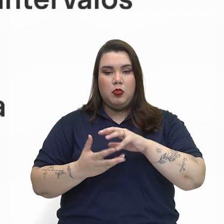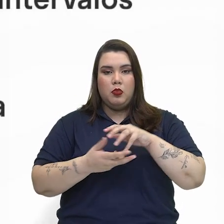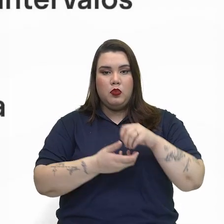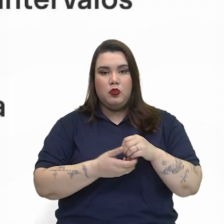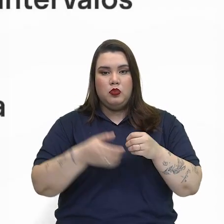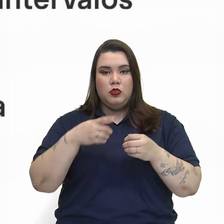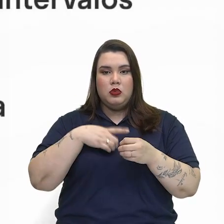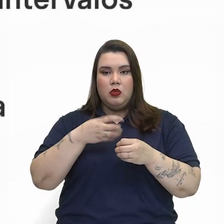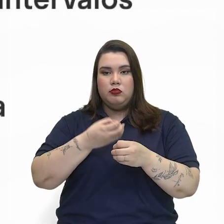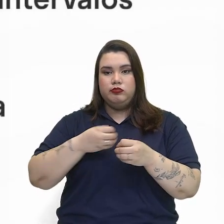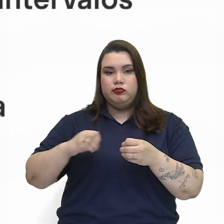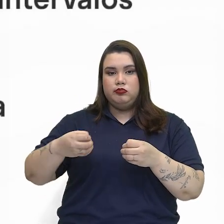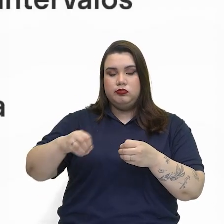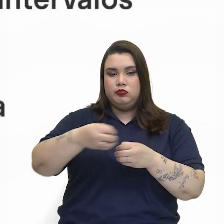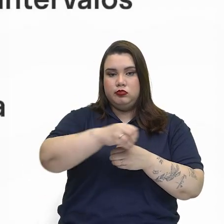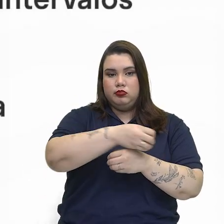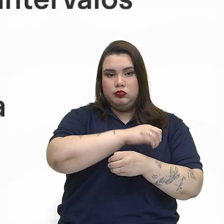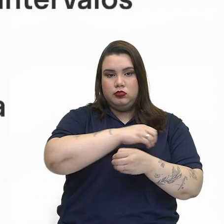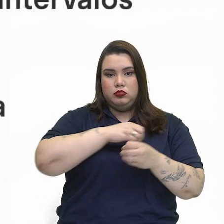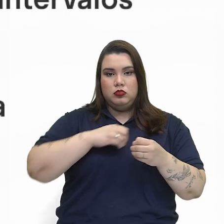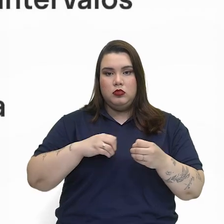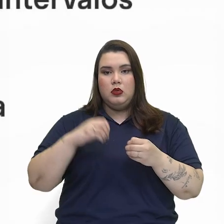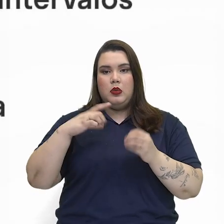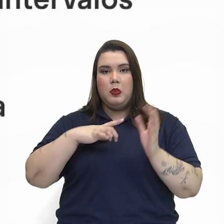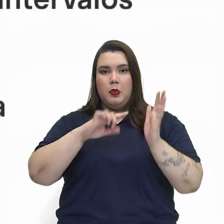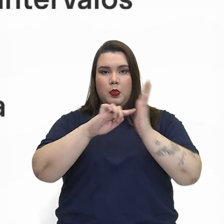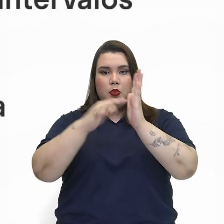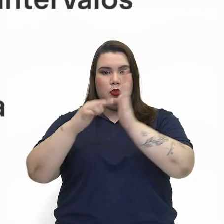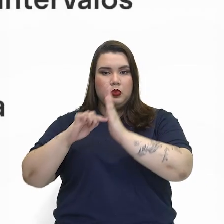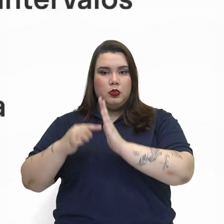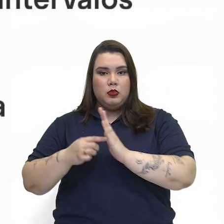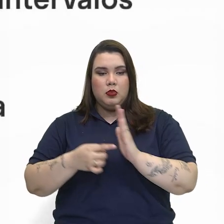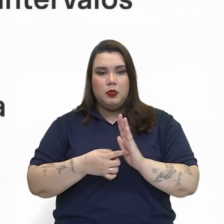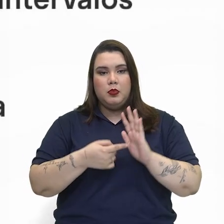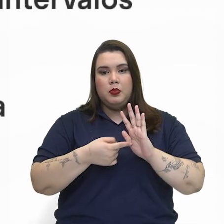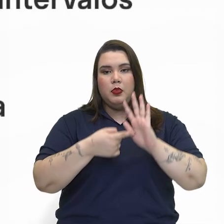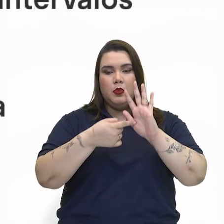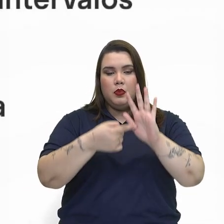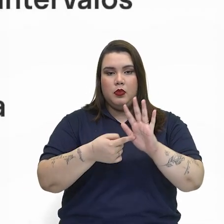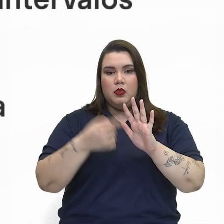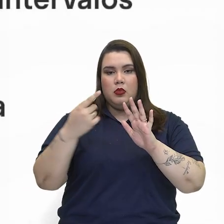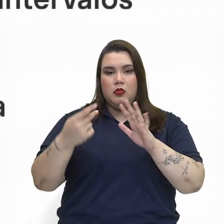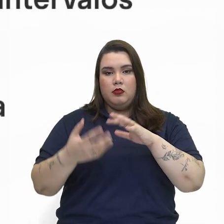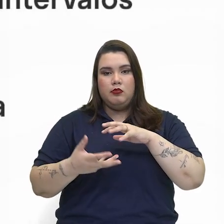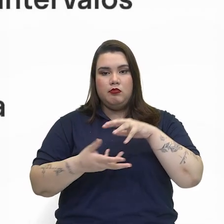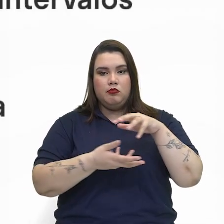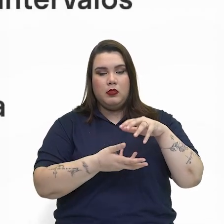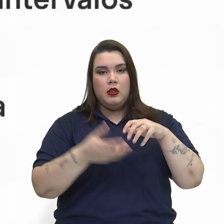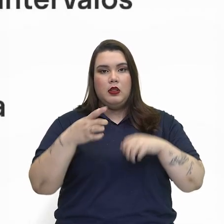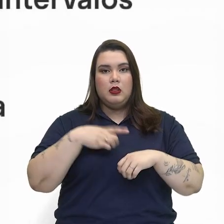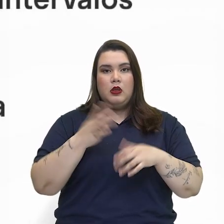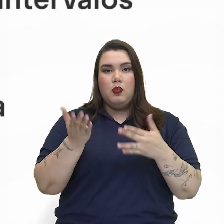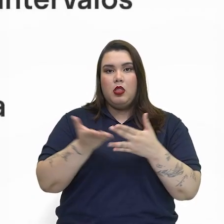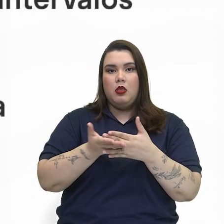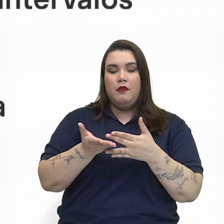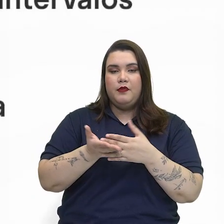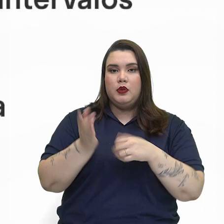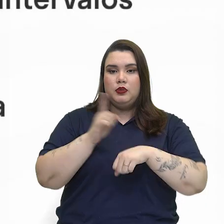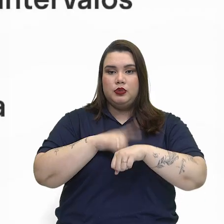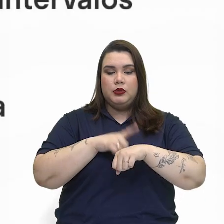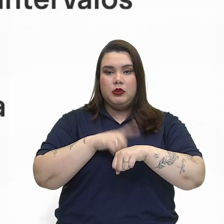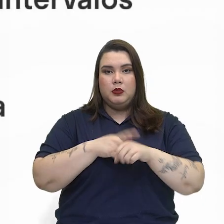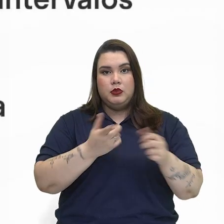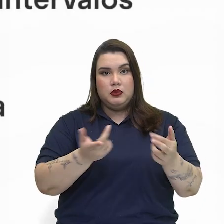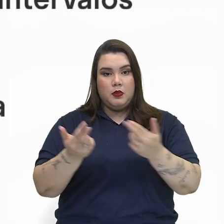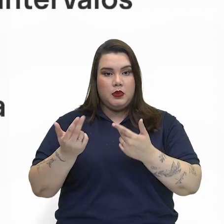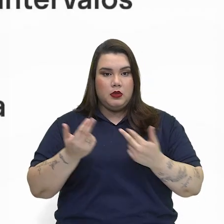estrela. Os pontos ao longo da elipse representam posições sucessivas do planeta, separadas por